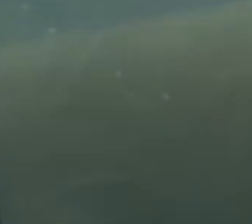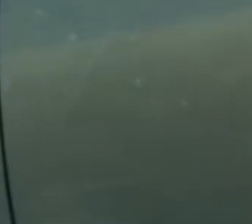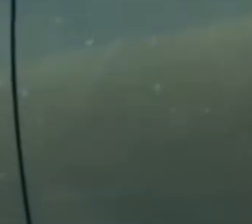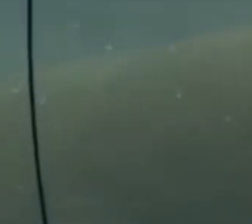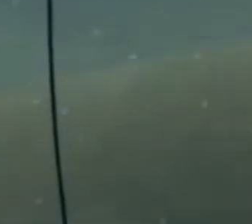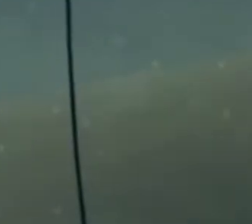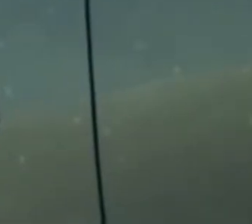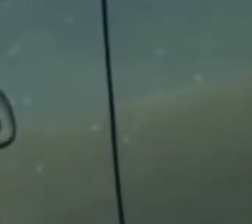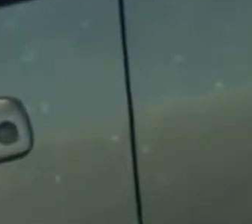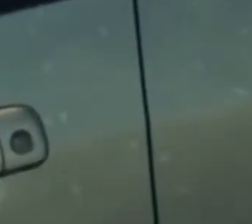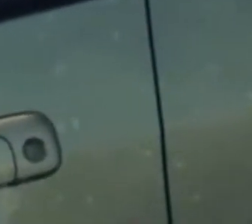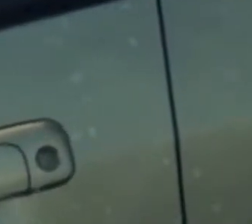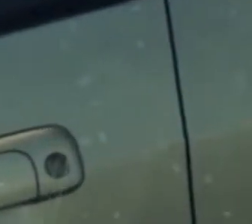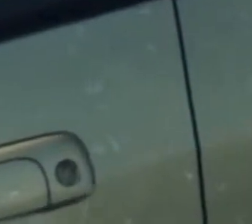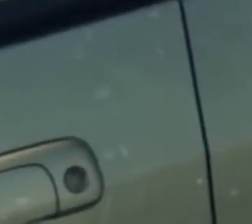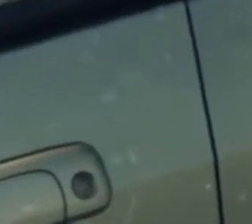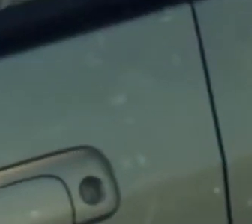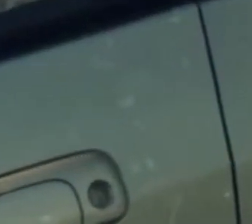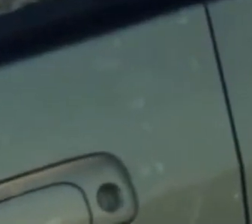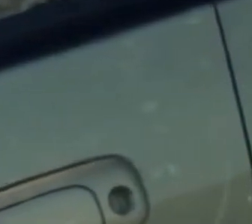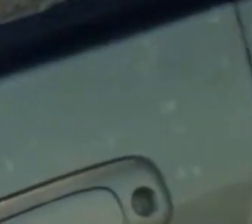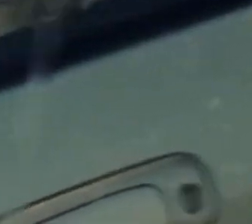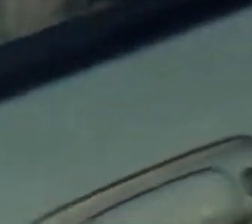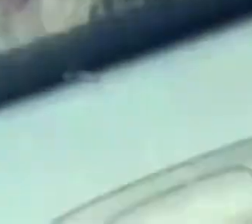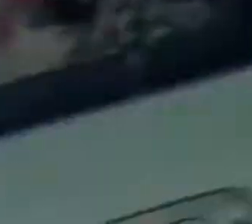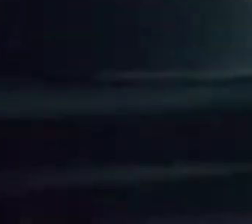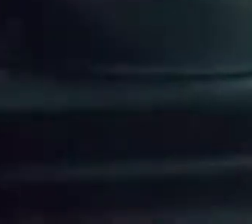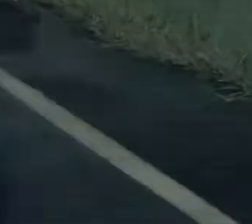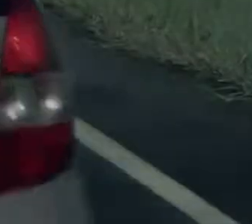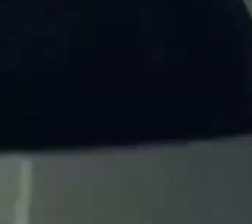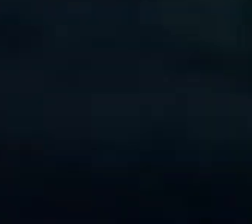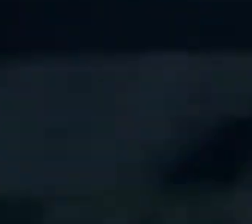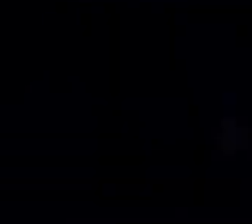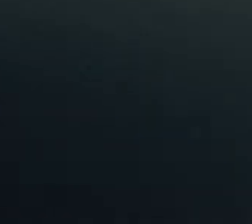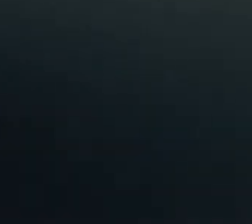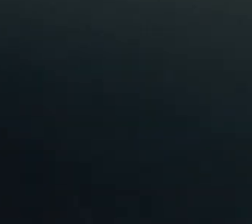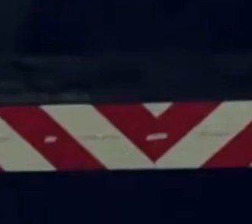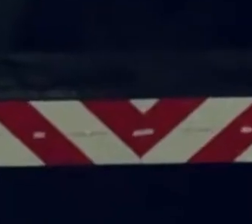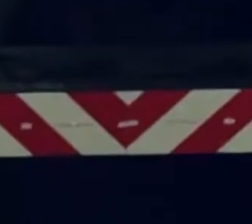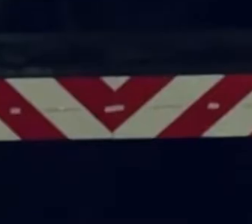média de 34 metros para parar depois de pisar no freio.